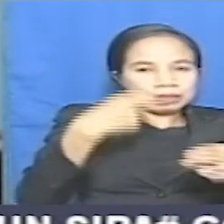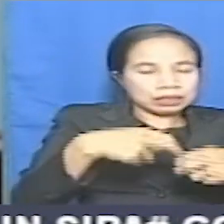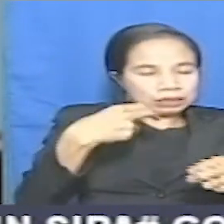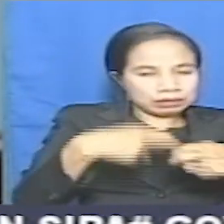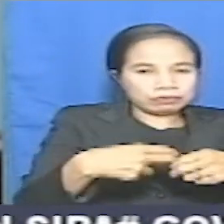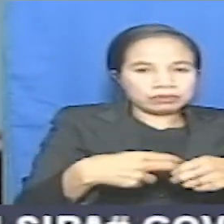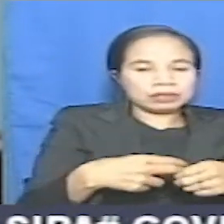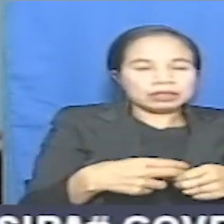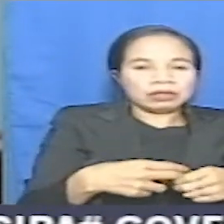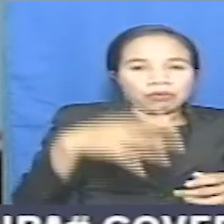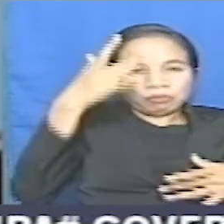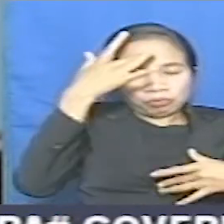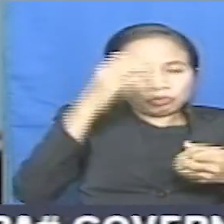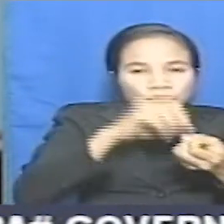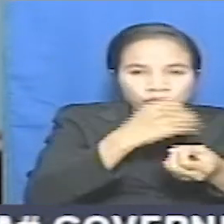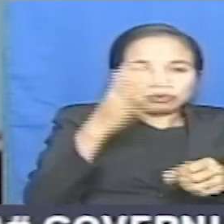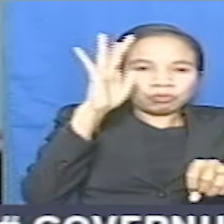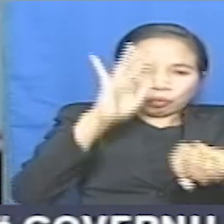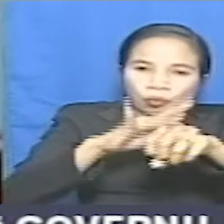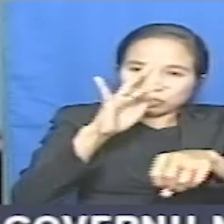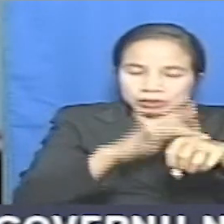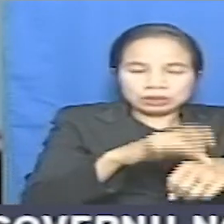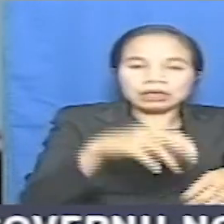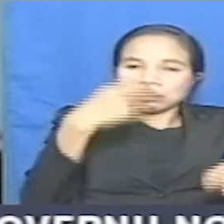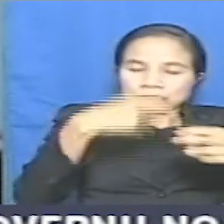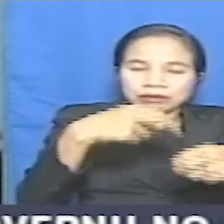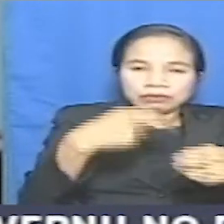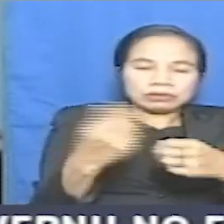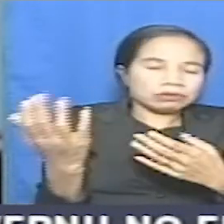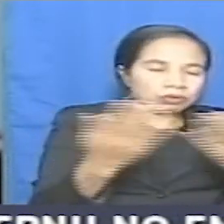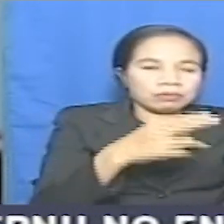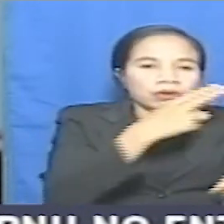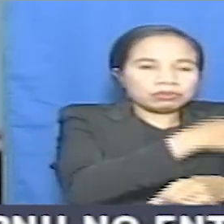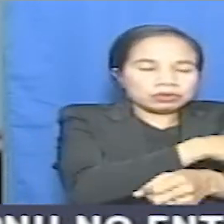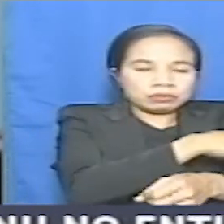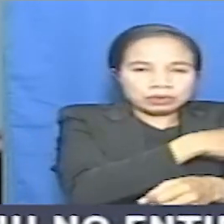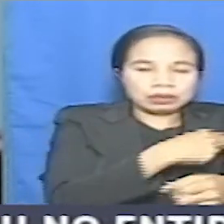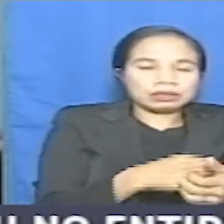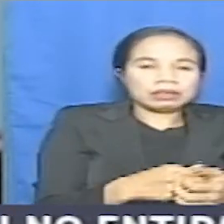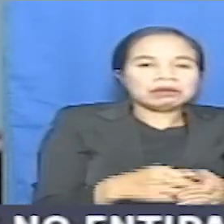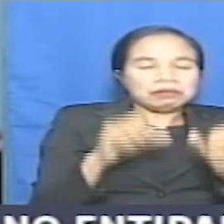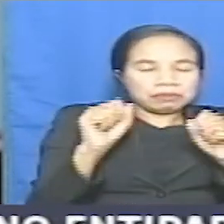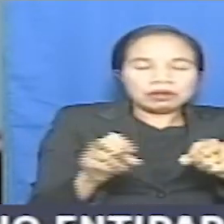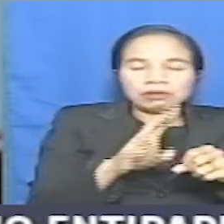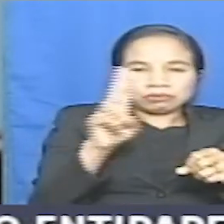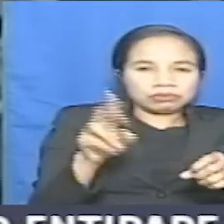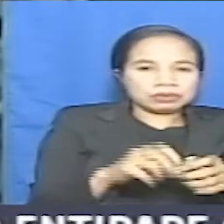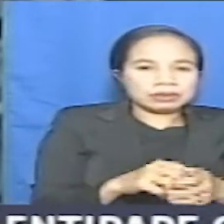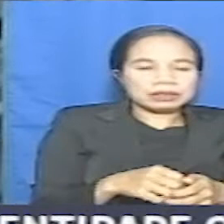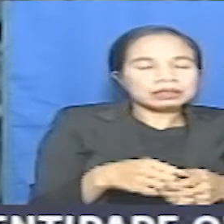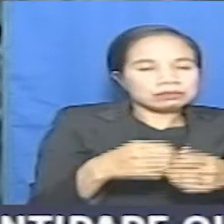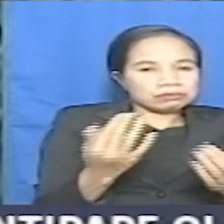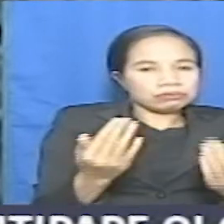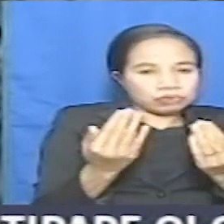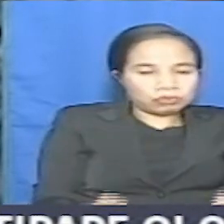com covid com a vacina risco ácido, ato bele ba, toba ia hospital, ato bele usa ventilador, ato torang liu ne vacina.